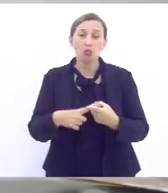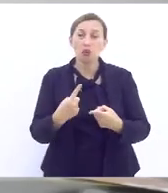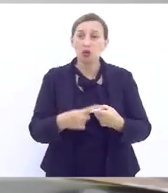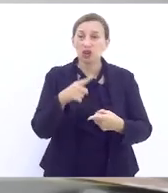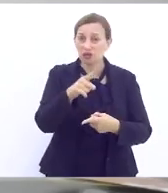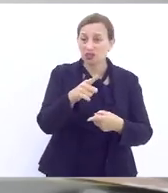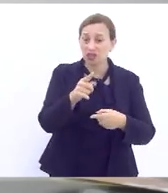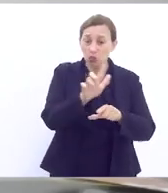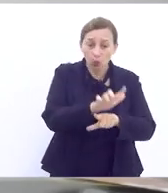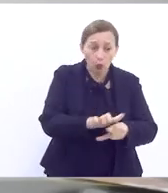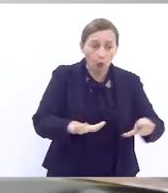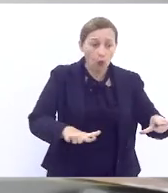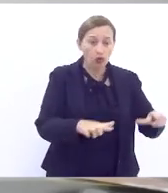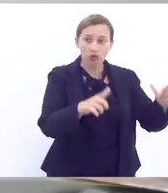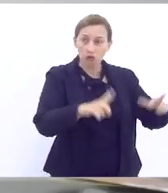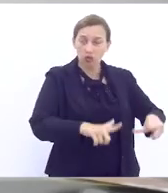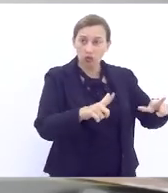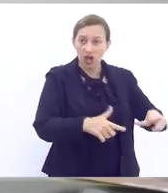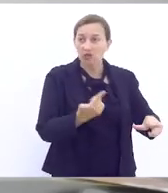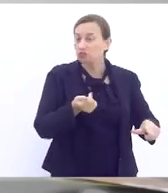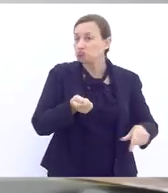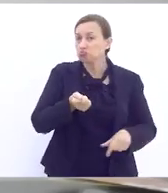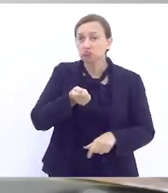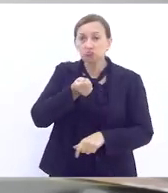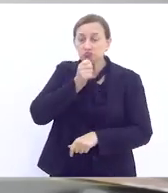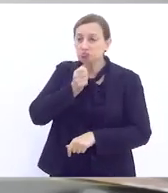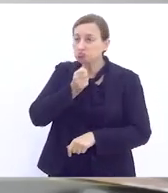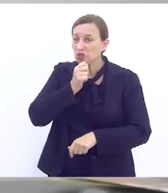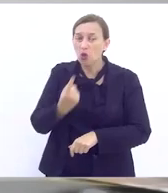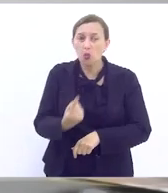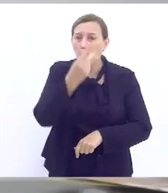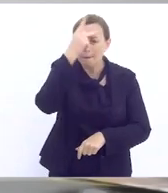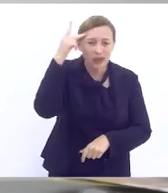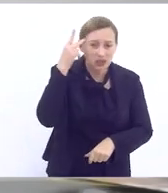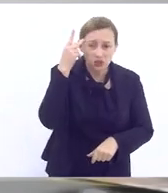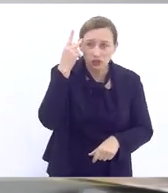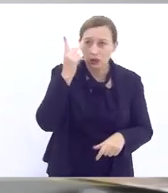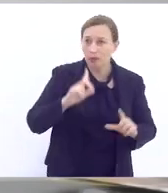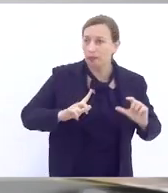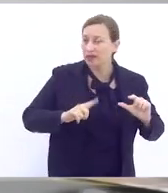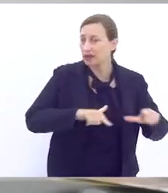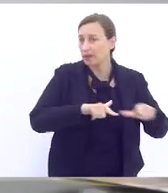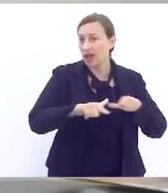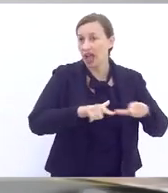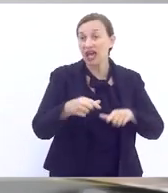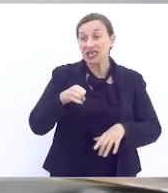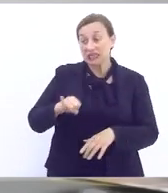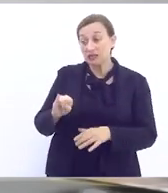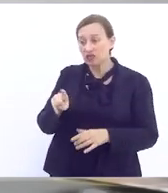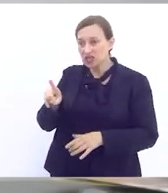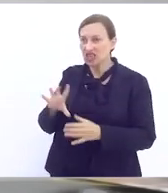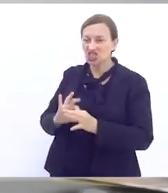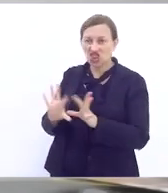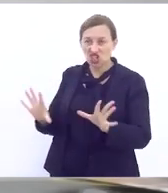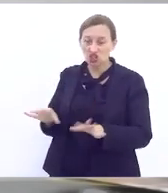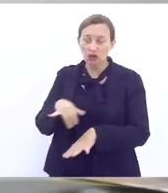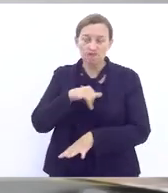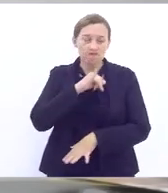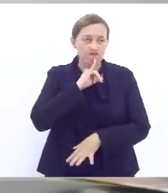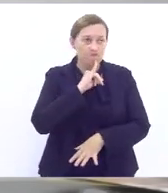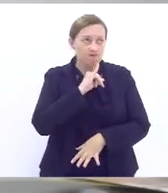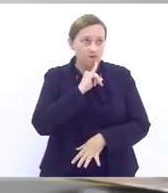vazios quadros não tem mais ninguém para demandar se você deixar Infelizmente essa